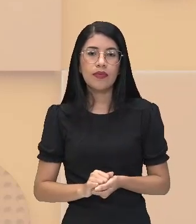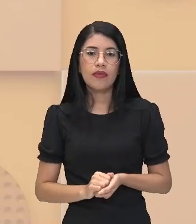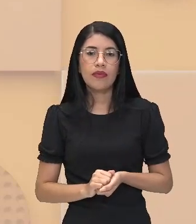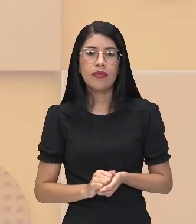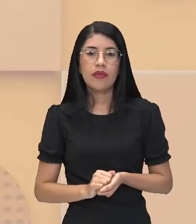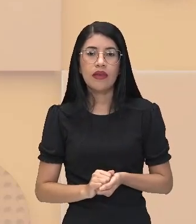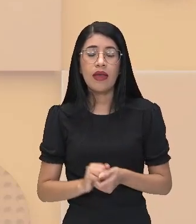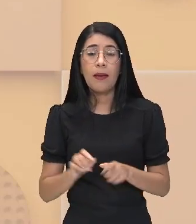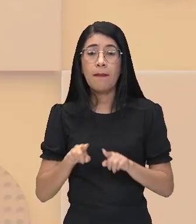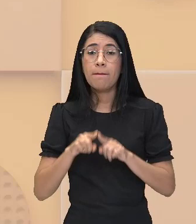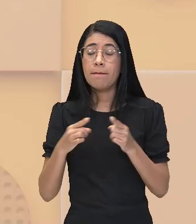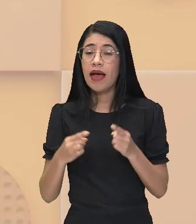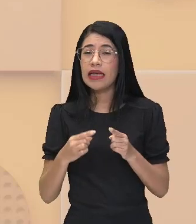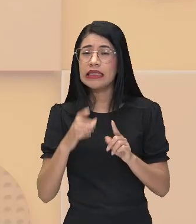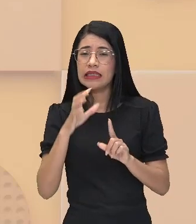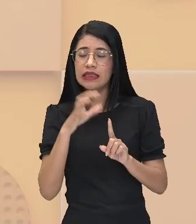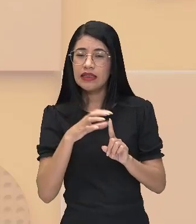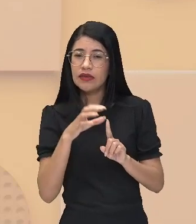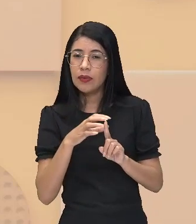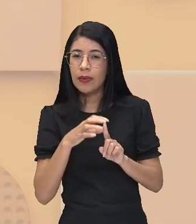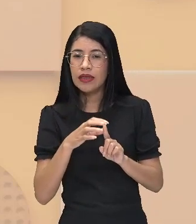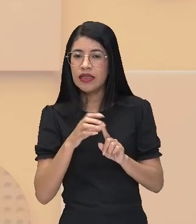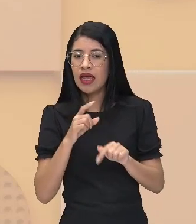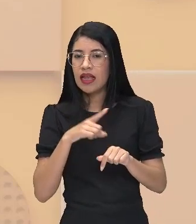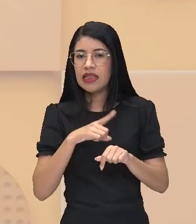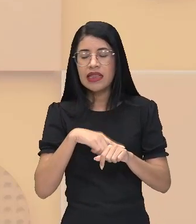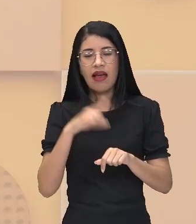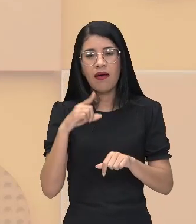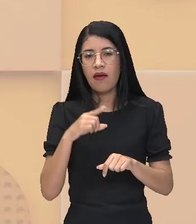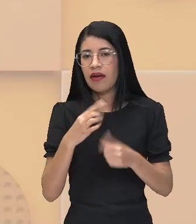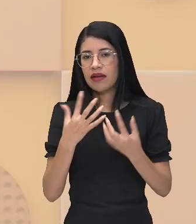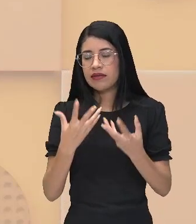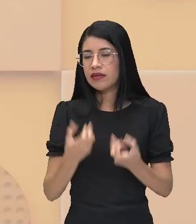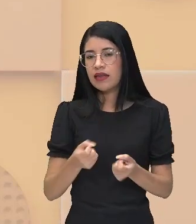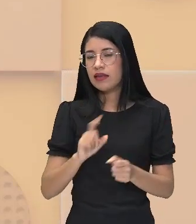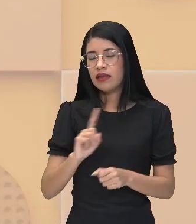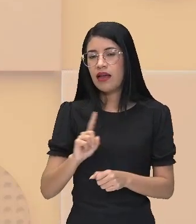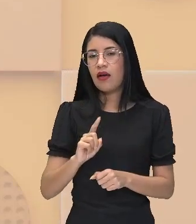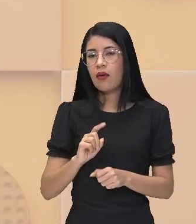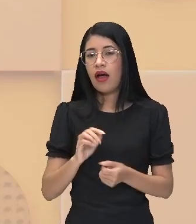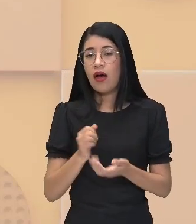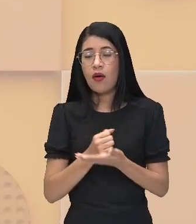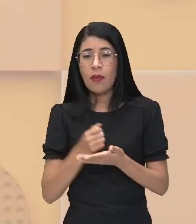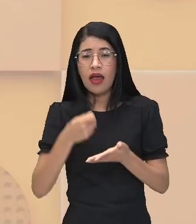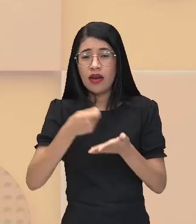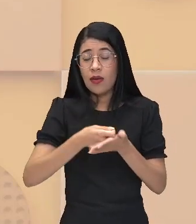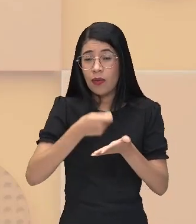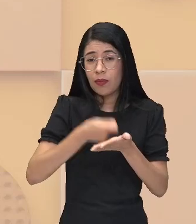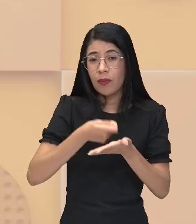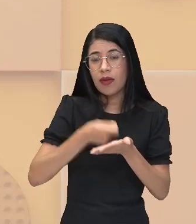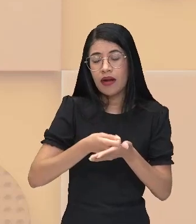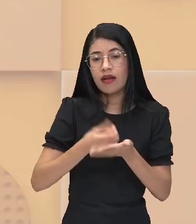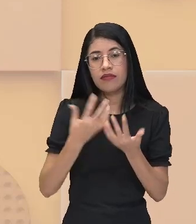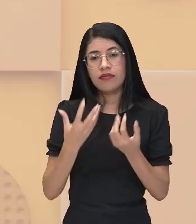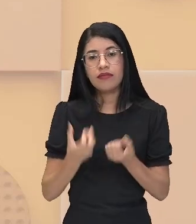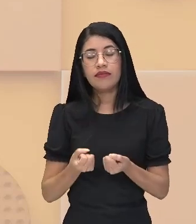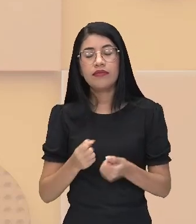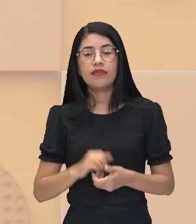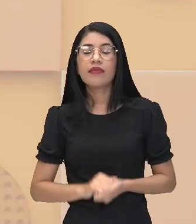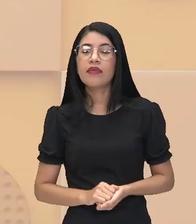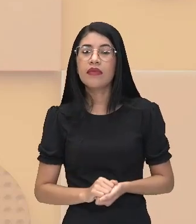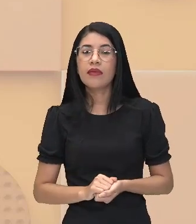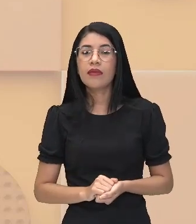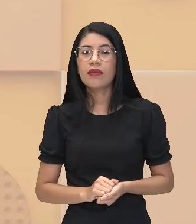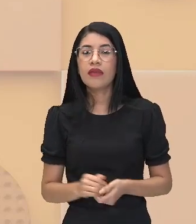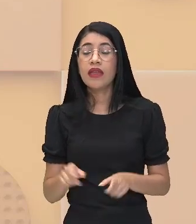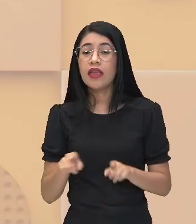esse convencimento era espontâneo, muitas vezes era de forma coercitiva. Vamos ter também